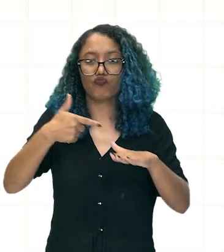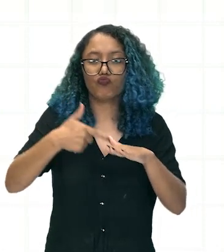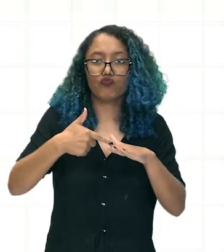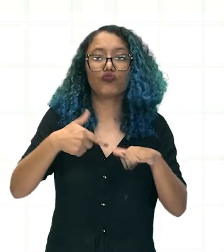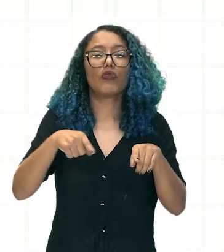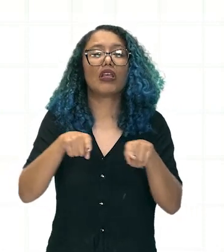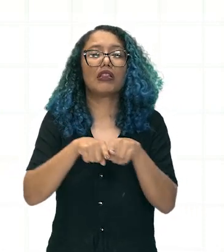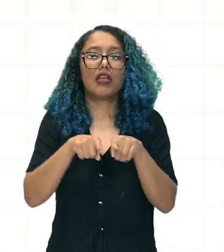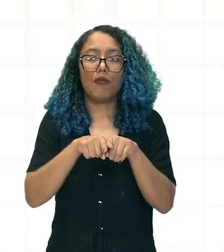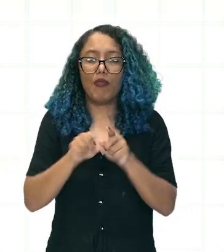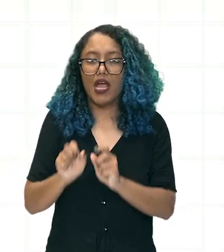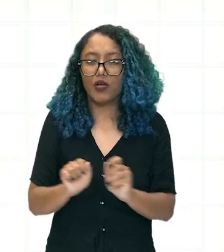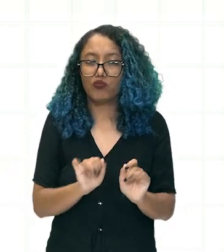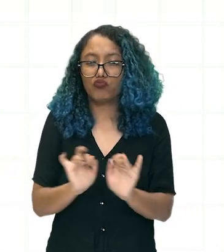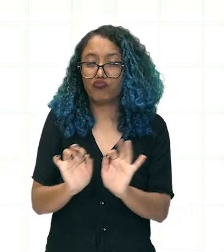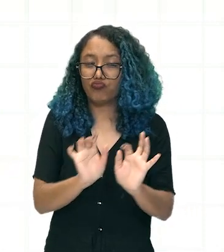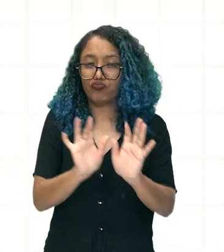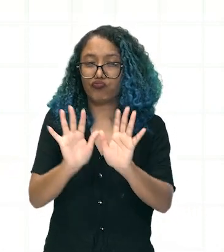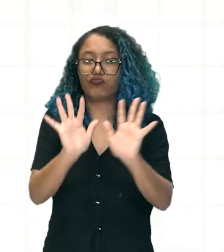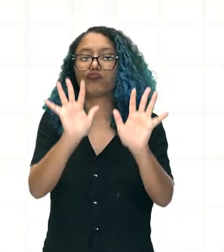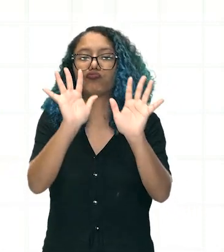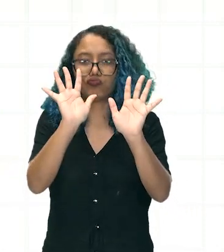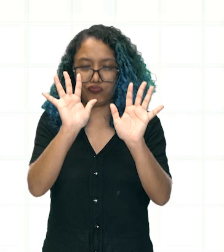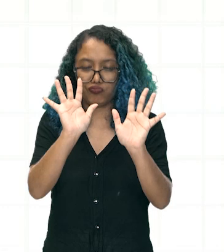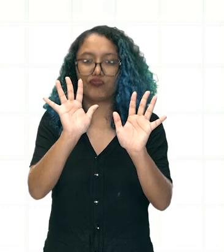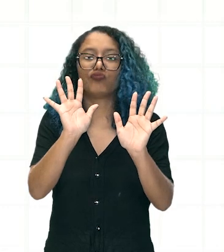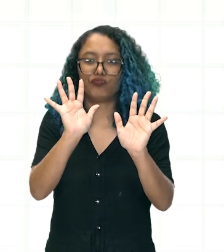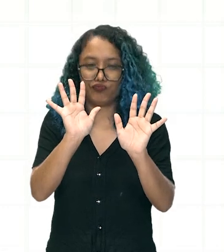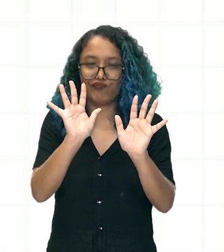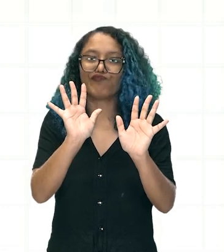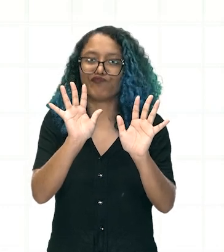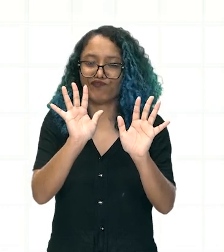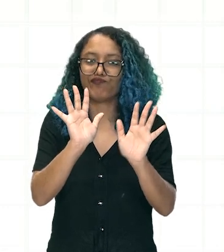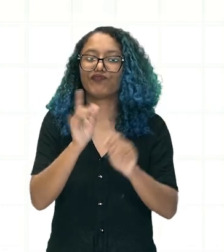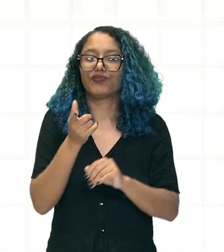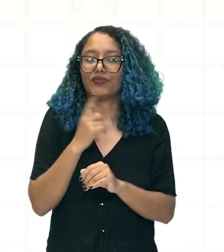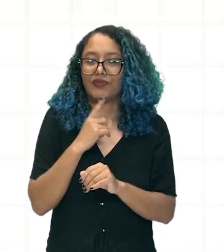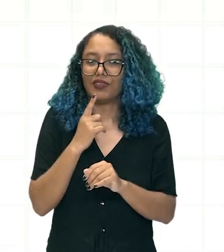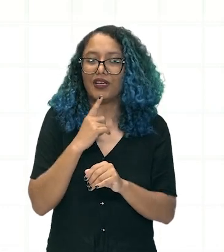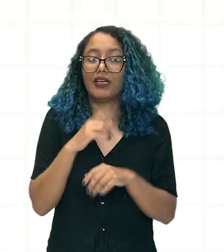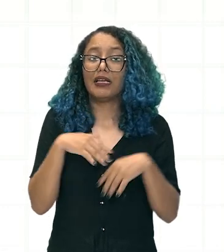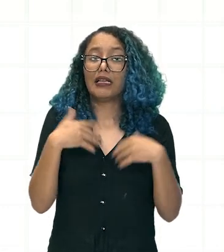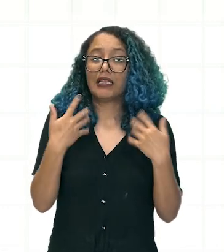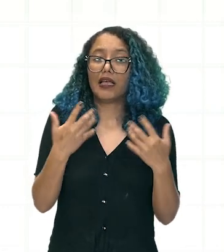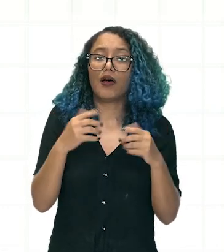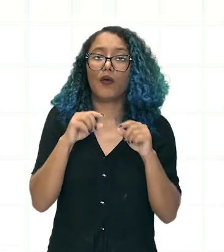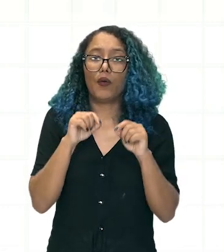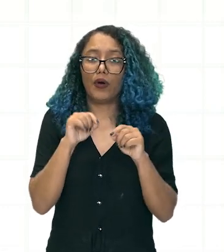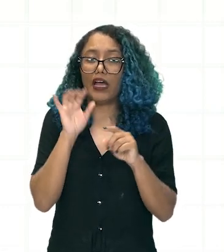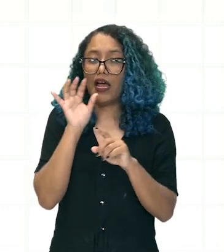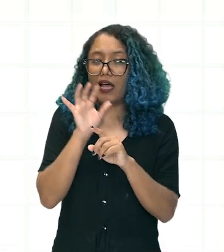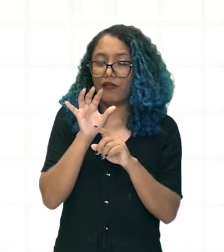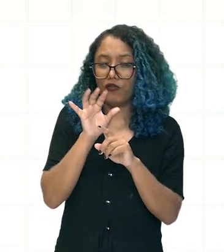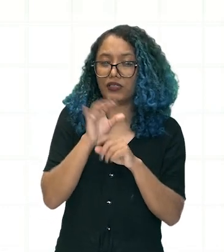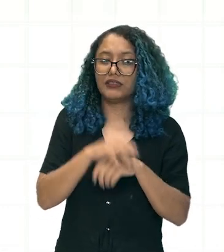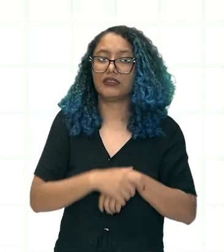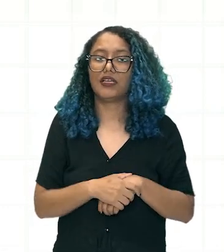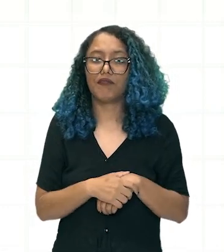Esses combustíveis fósseis, eles liberam para a atmosfera gases, que esses gases, eles são